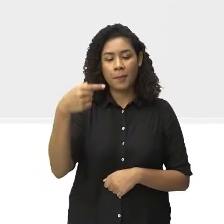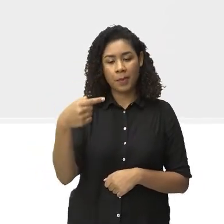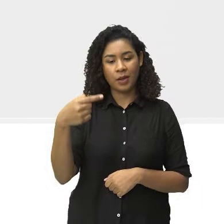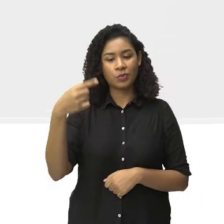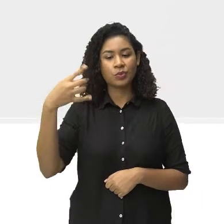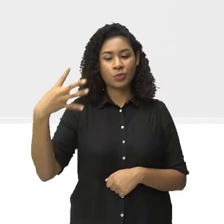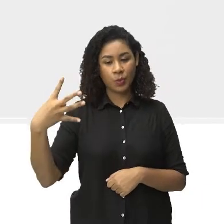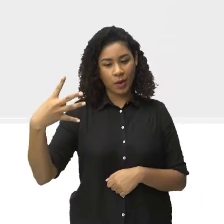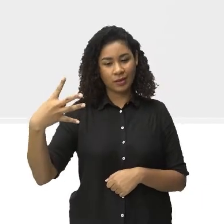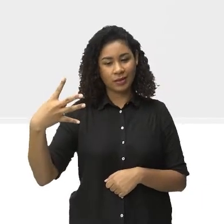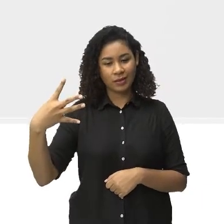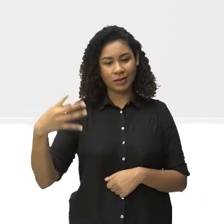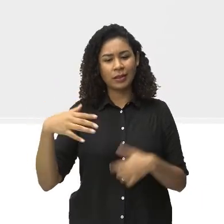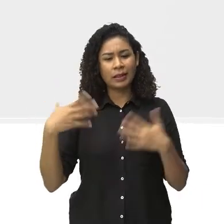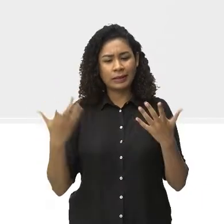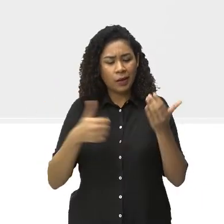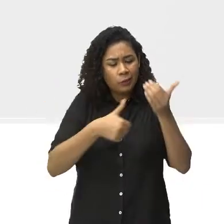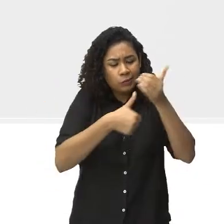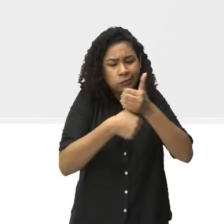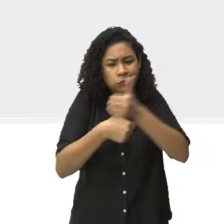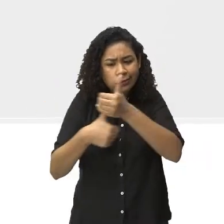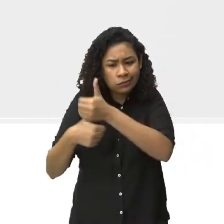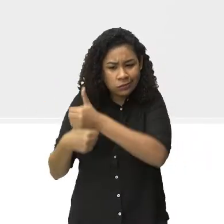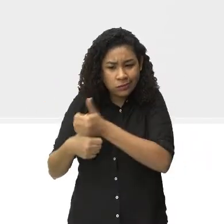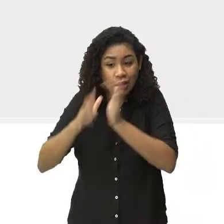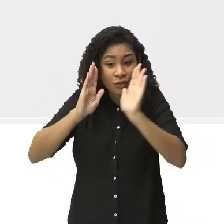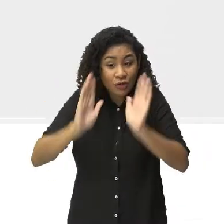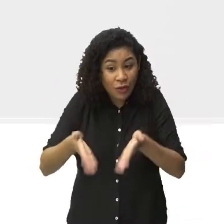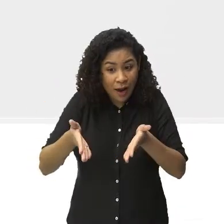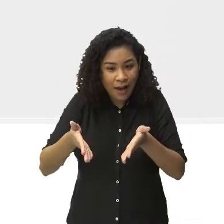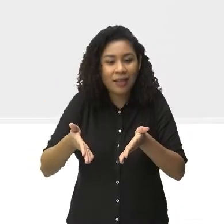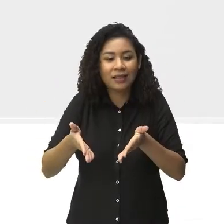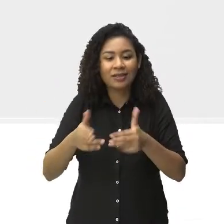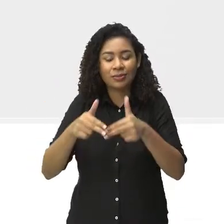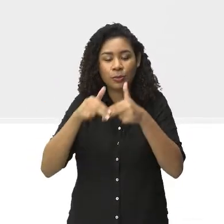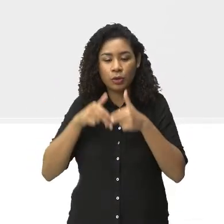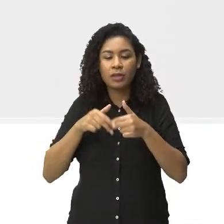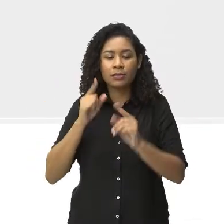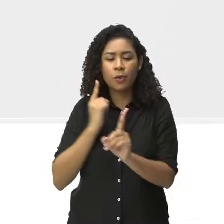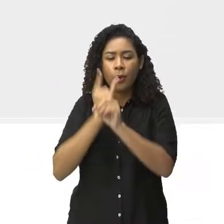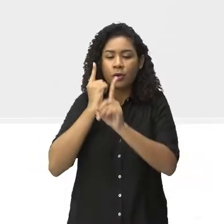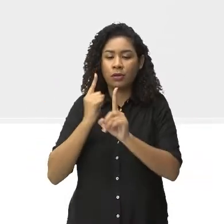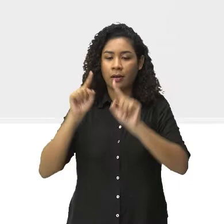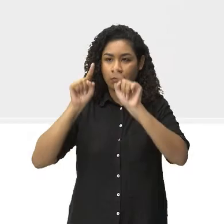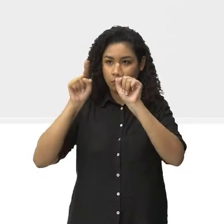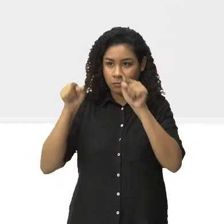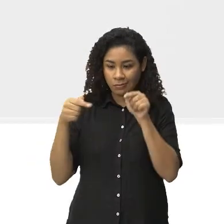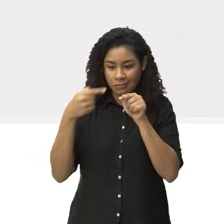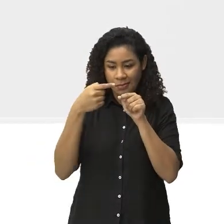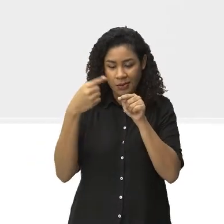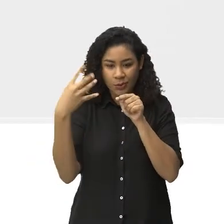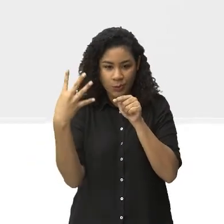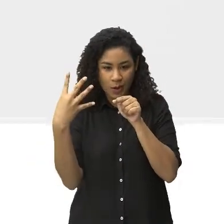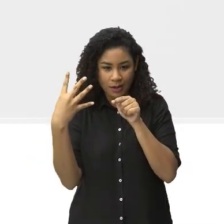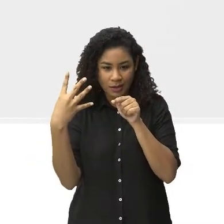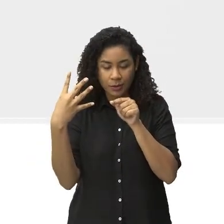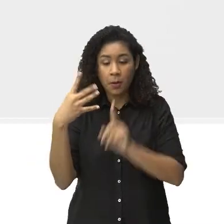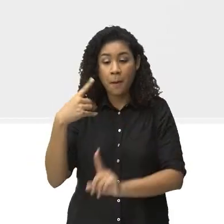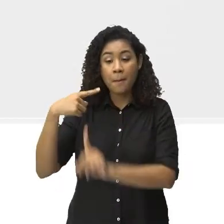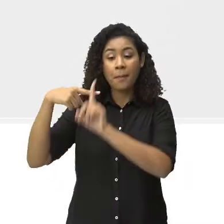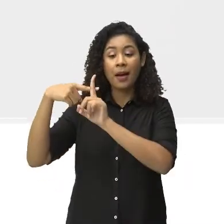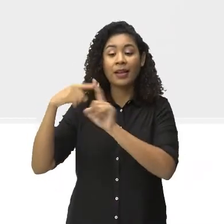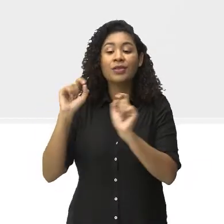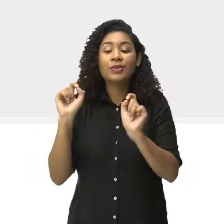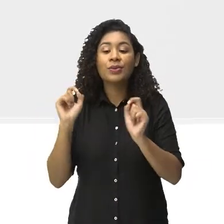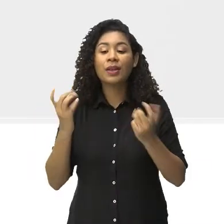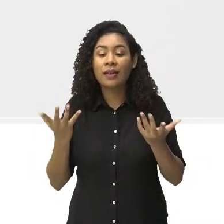né? Pronto, substituído aí também. Menos 4. Mais o valor de C.